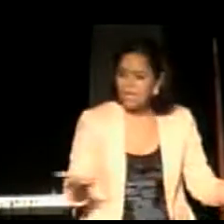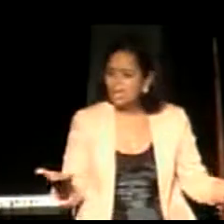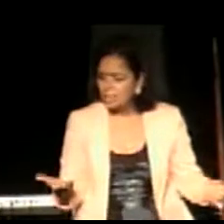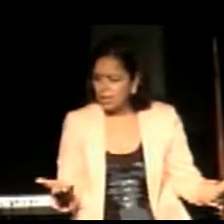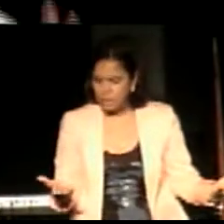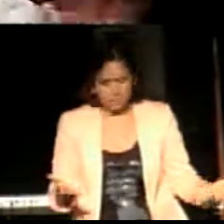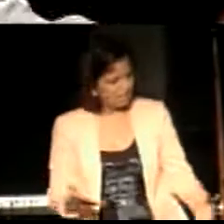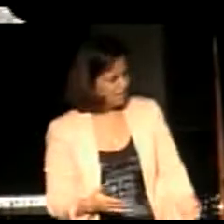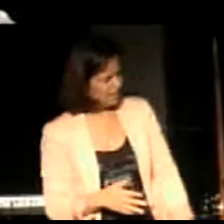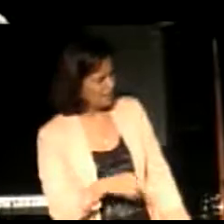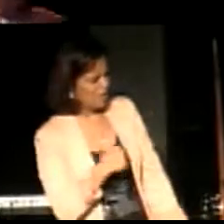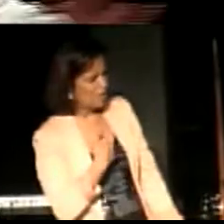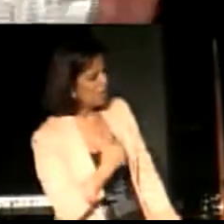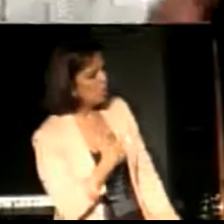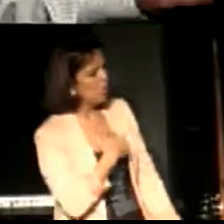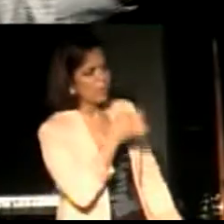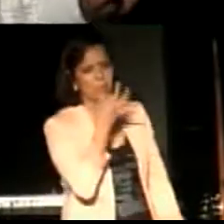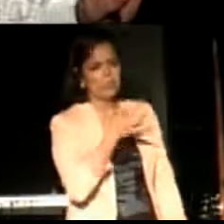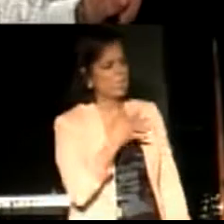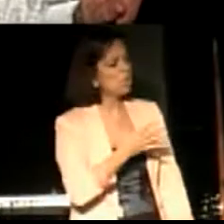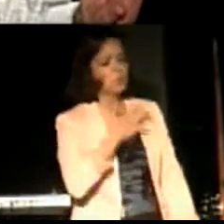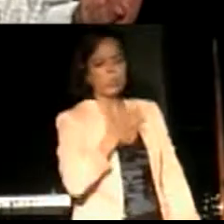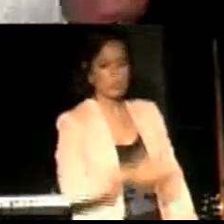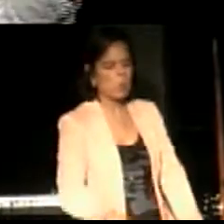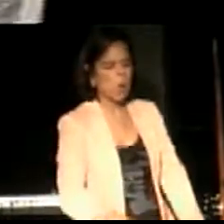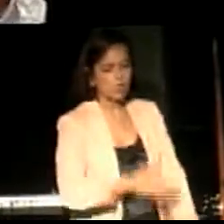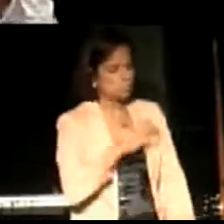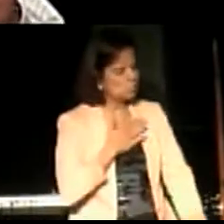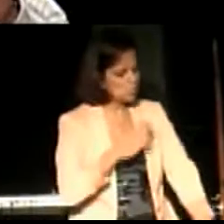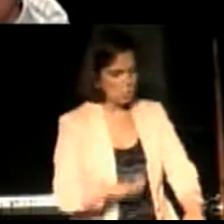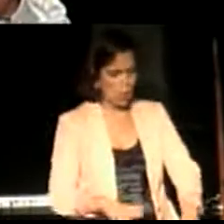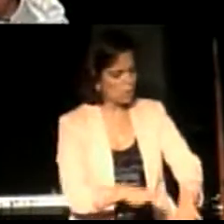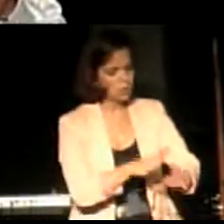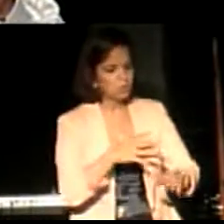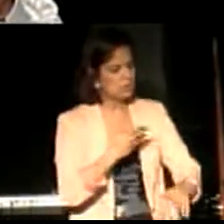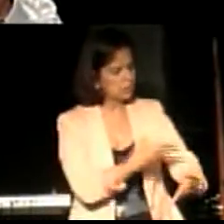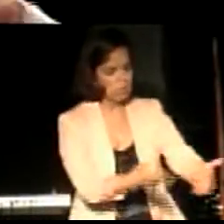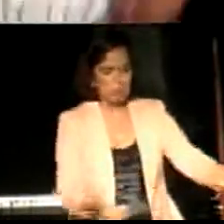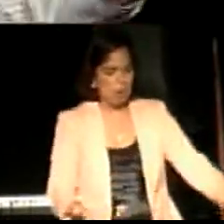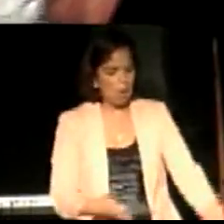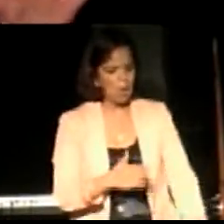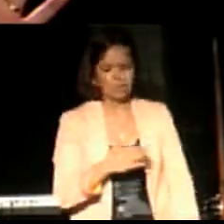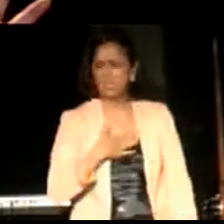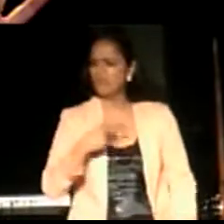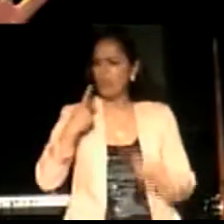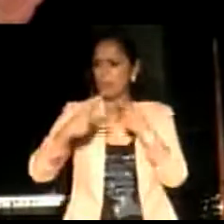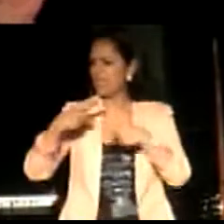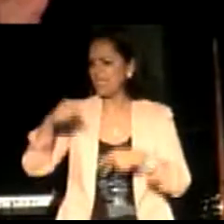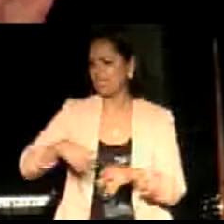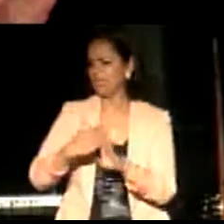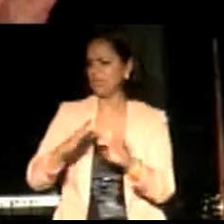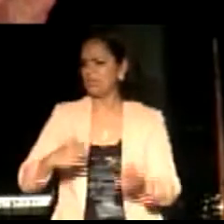perguntaram o que vocês acharam. Horrível, eu não prego assim. Foi esta a minha palavra. Eu não prego assim.